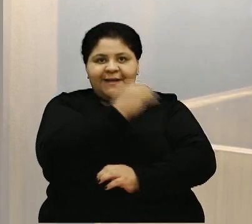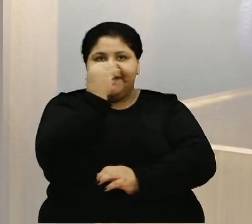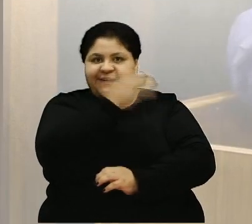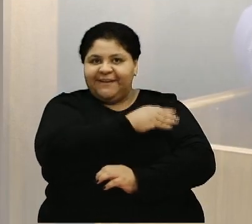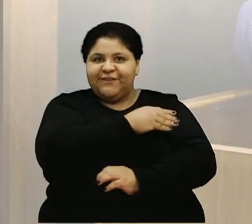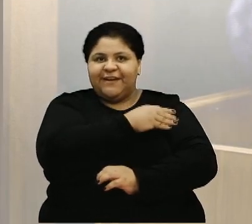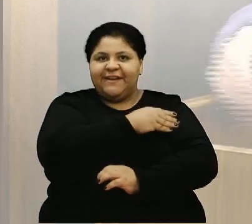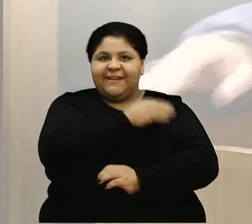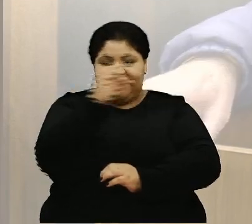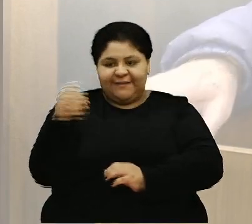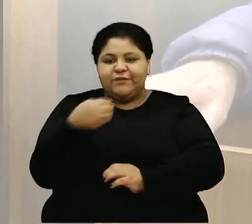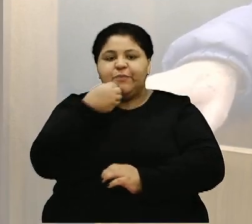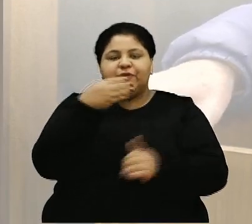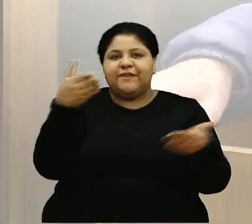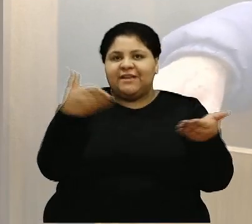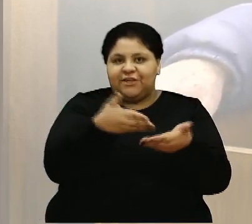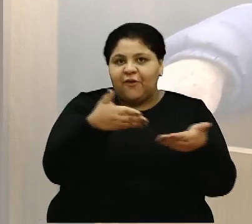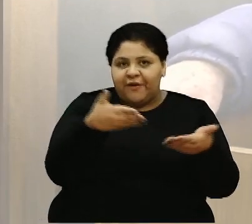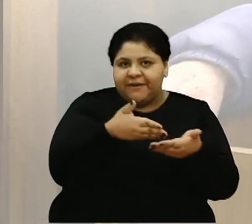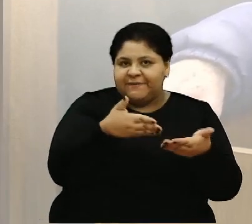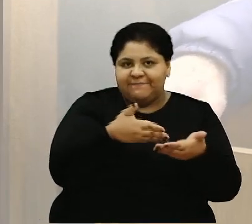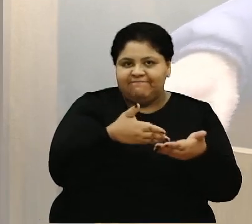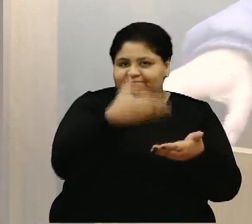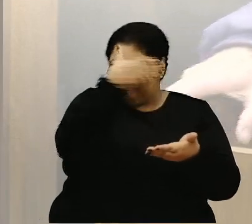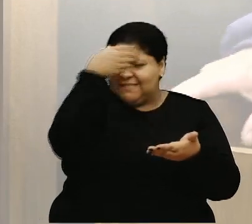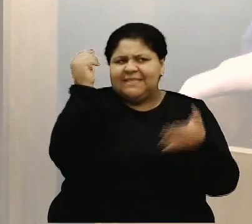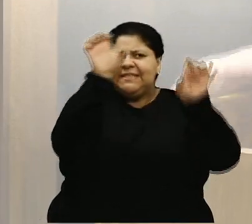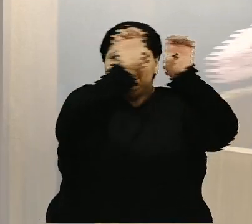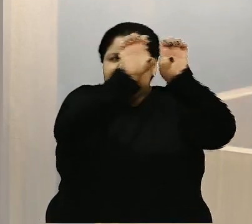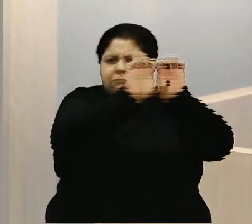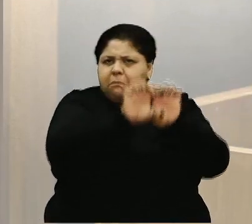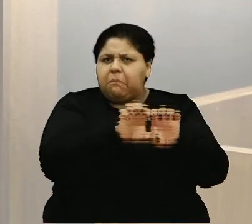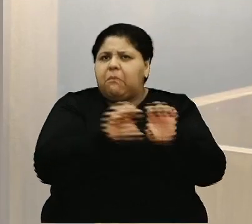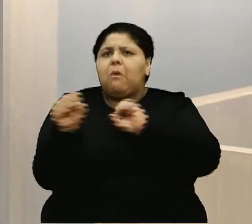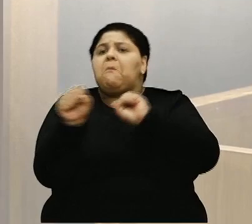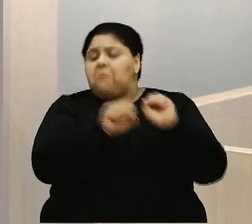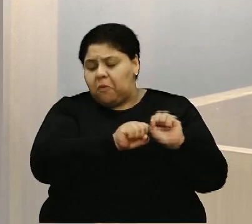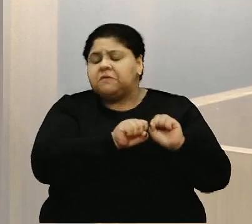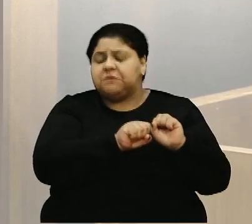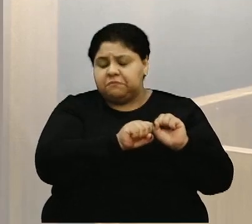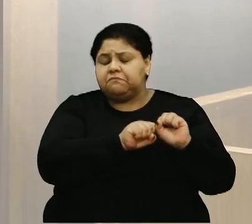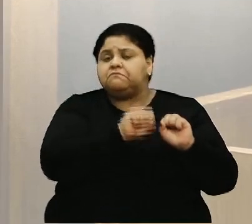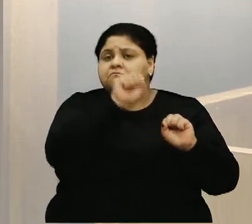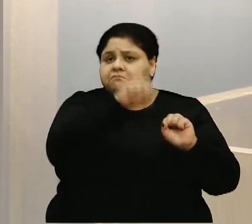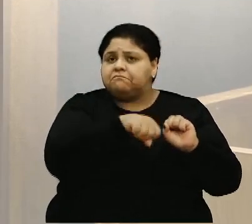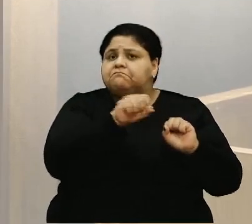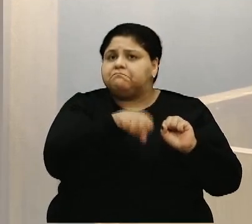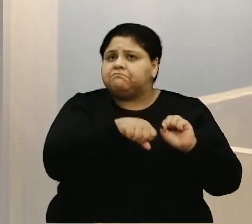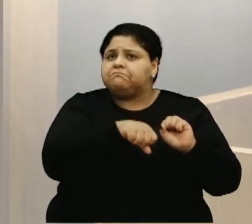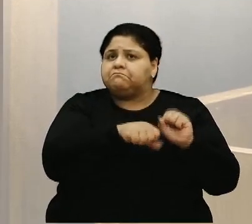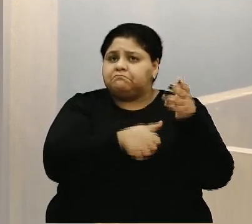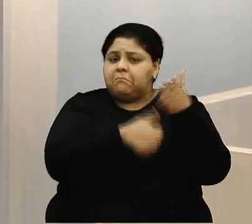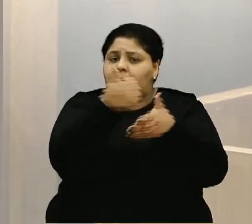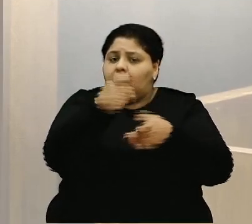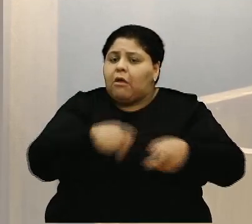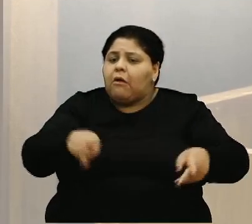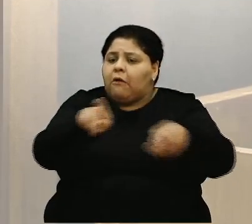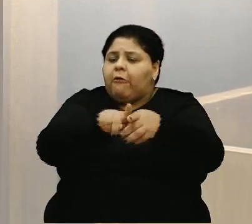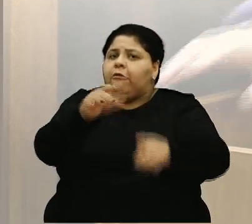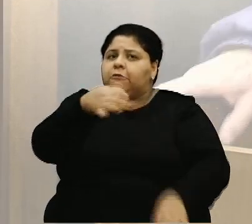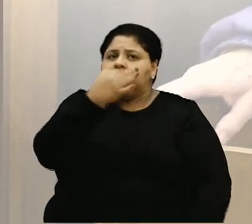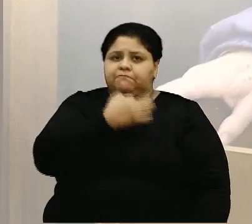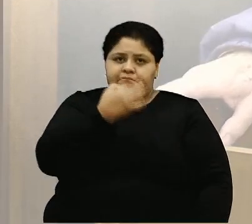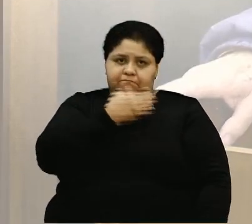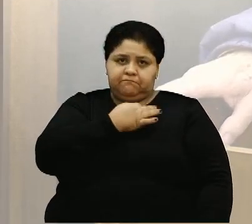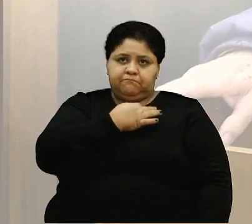os melhoramentos aconteçam, e nós podemos sim proporcionar à população de Caxias e